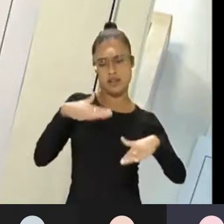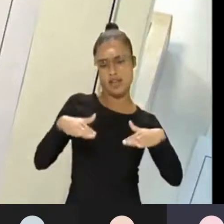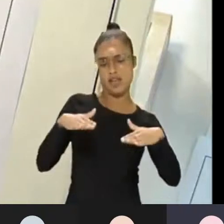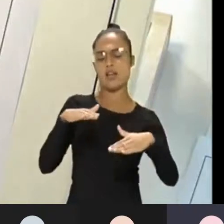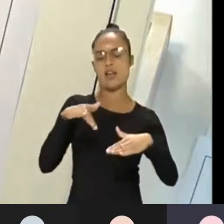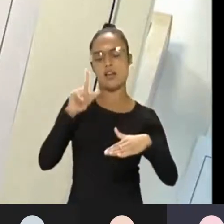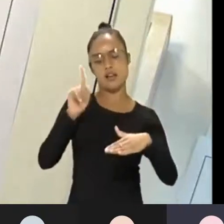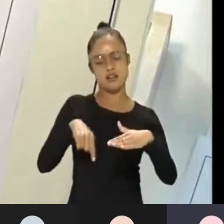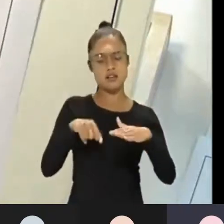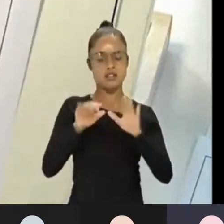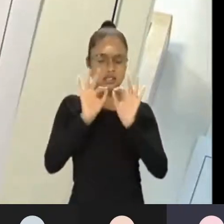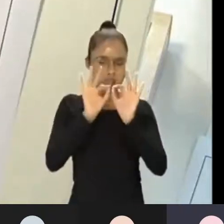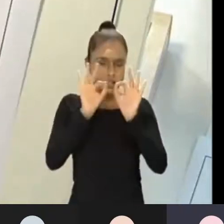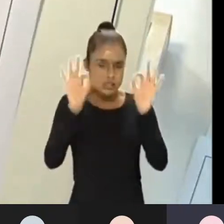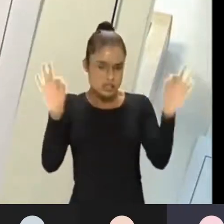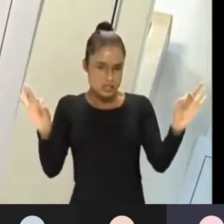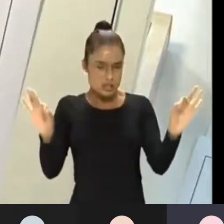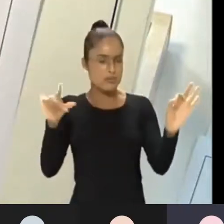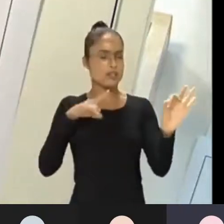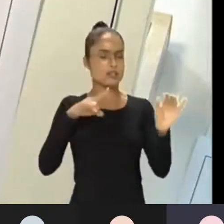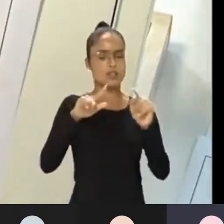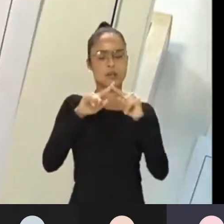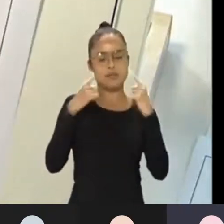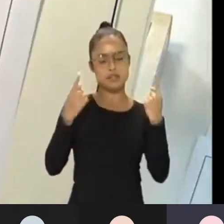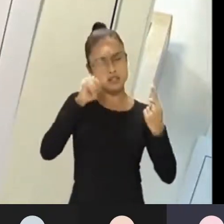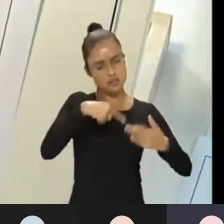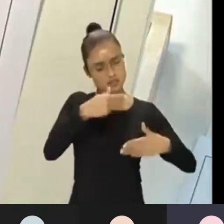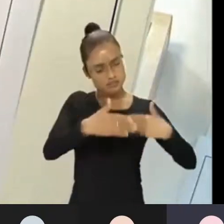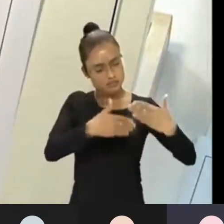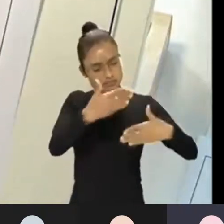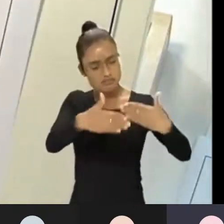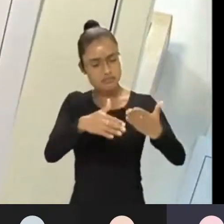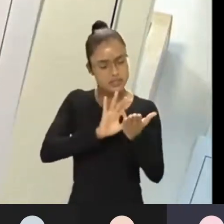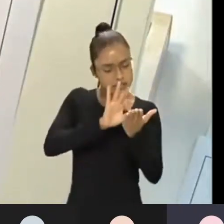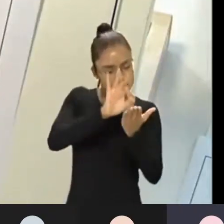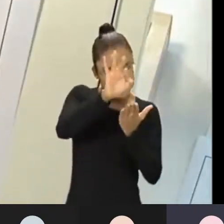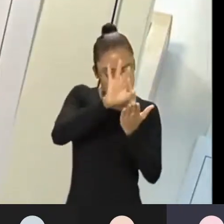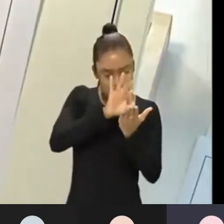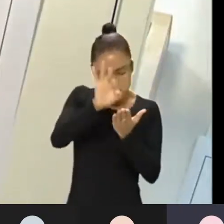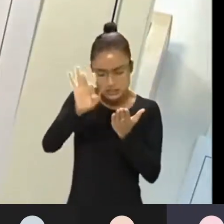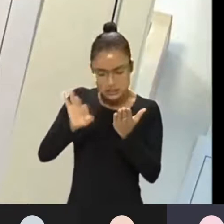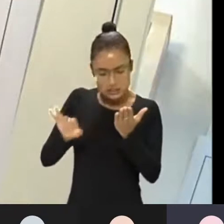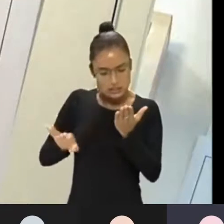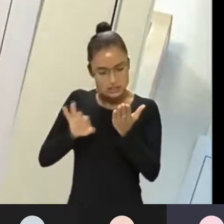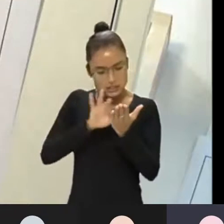Tem que ser um traço só de prolongamento. Eu venho aqui,